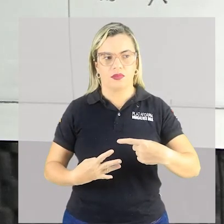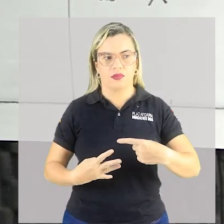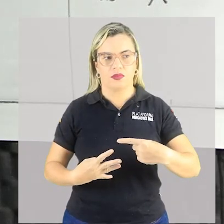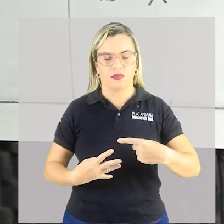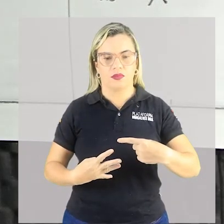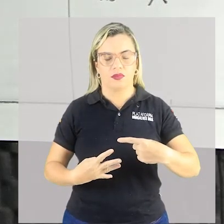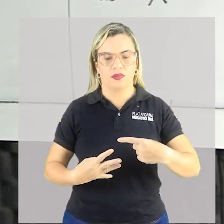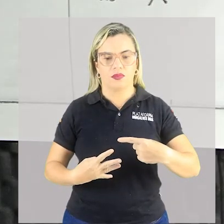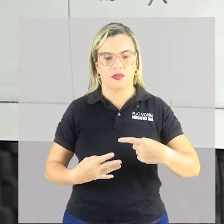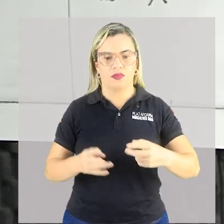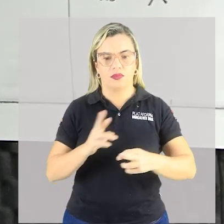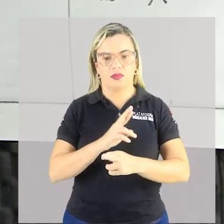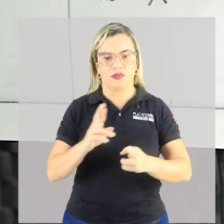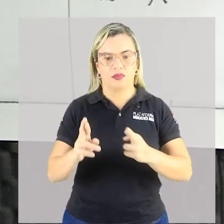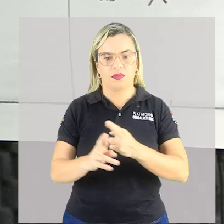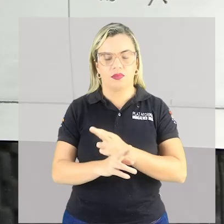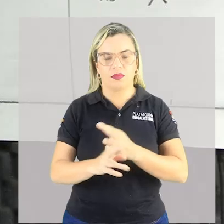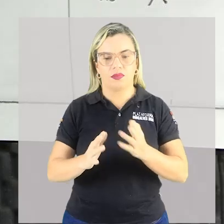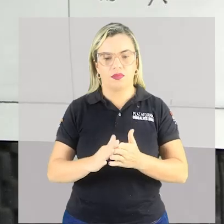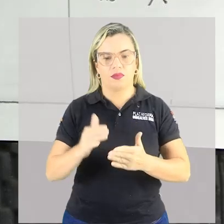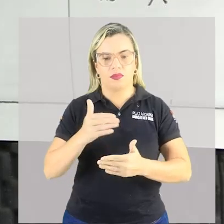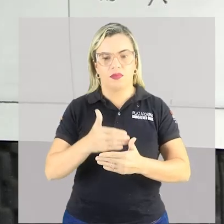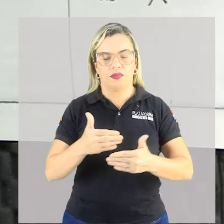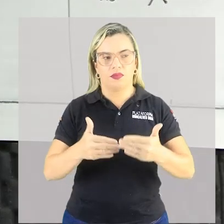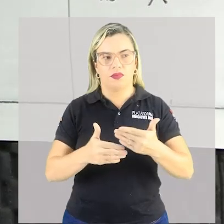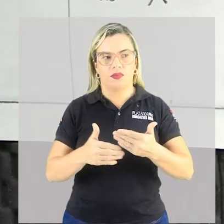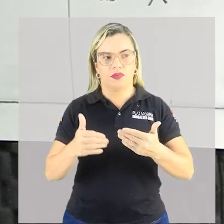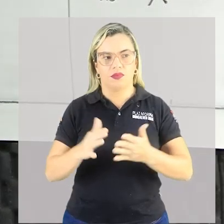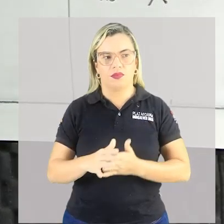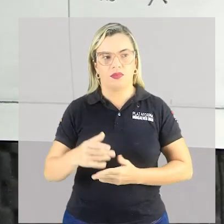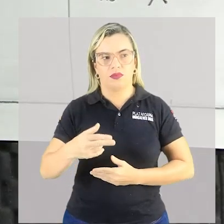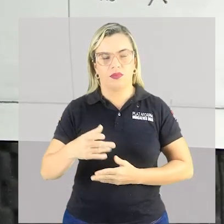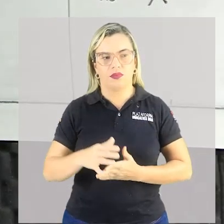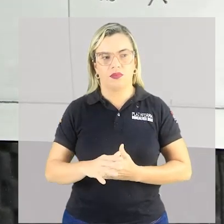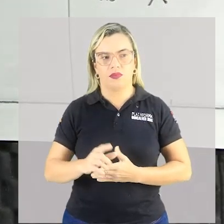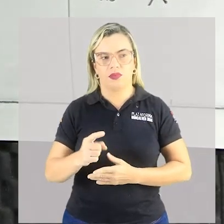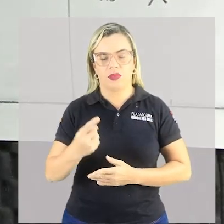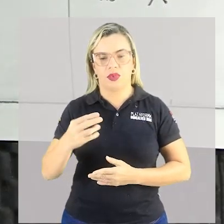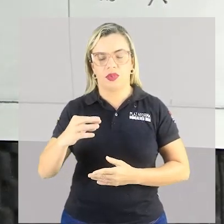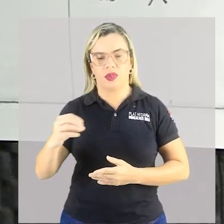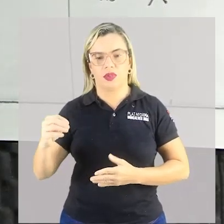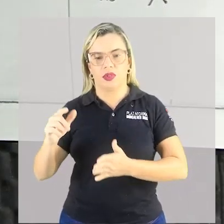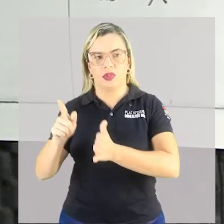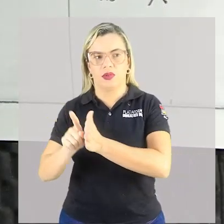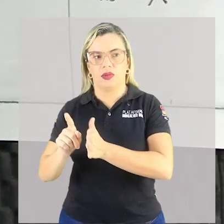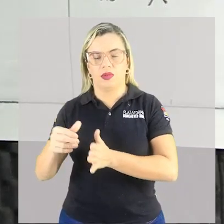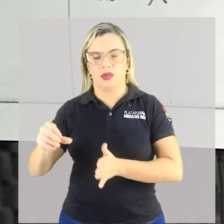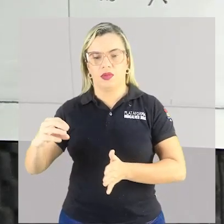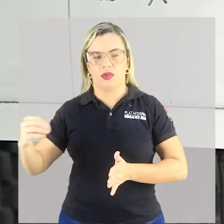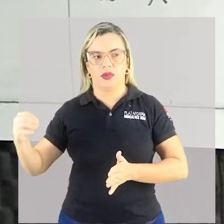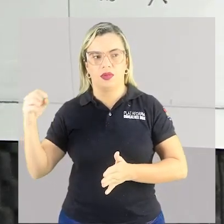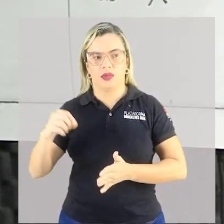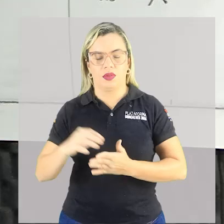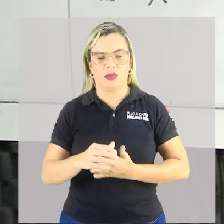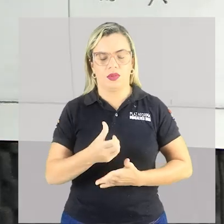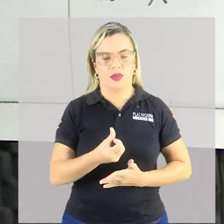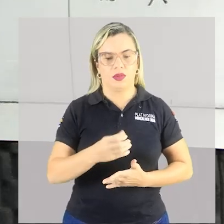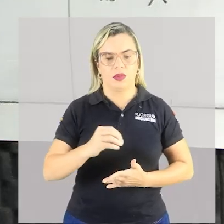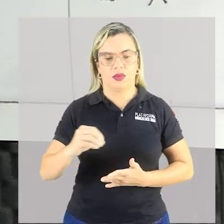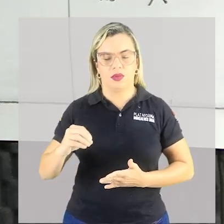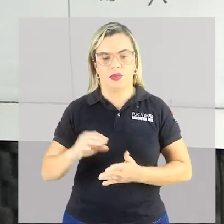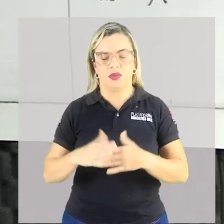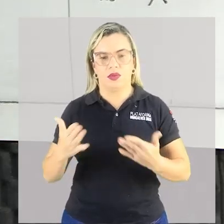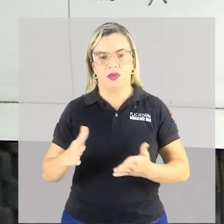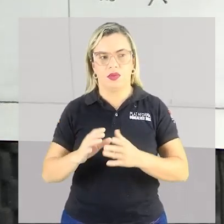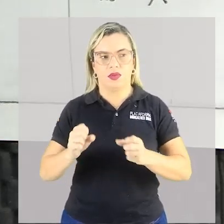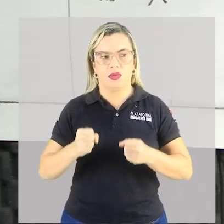referente a tijolos é igual a 1.500 menos 900 vai dar o que? 600, beleza? Agora